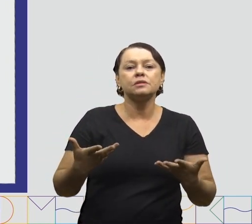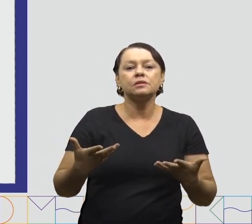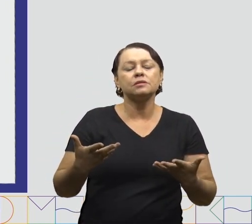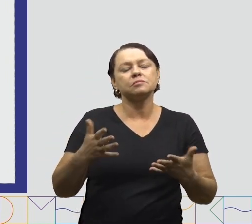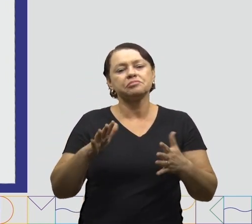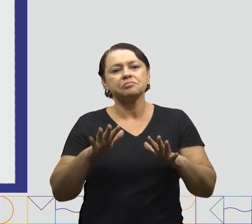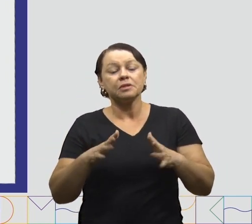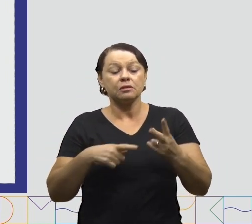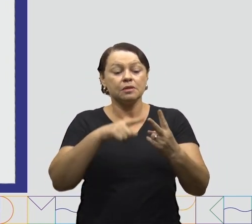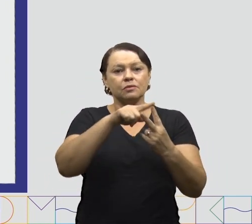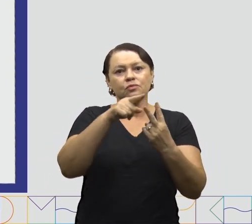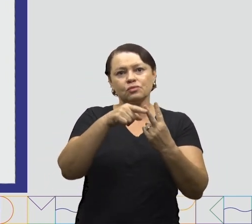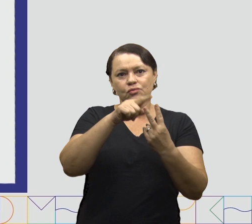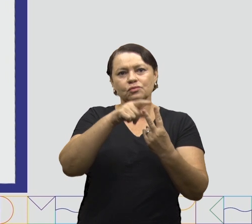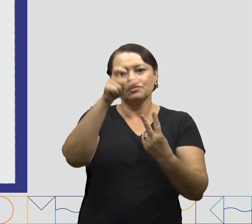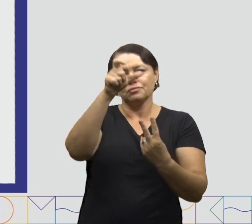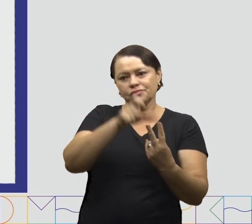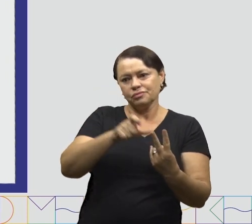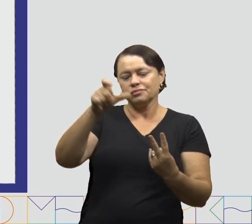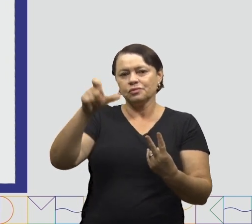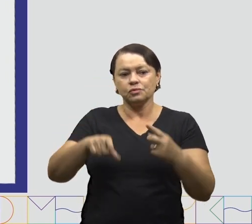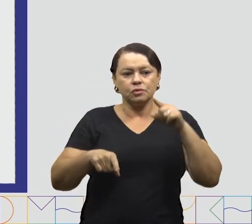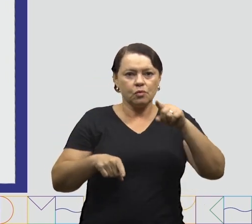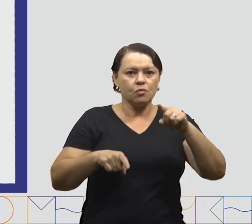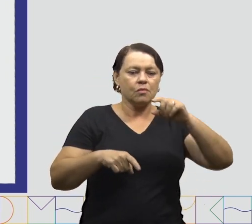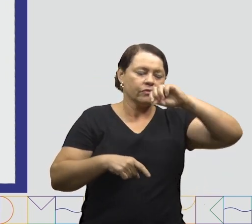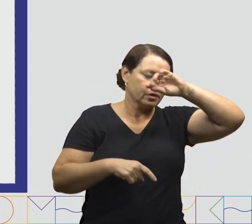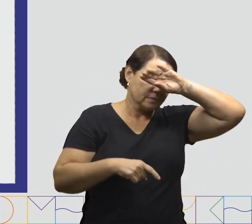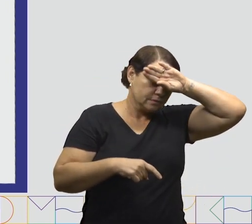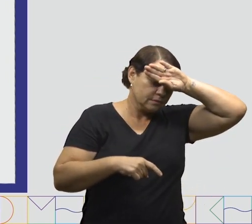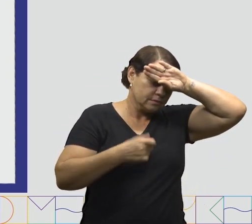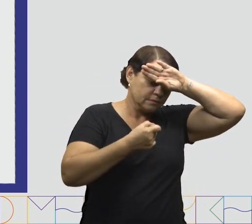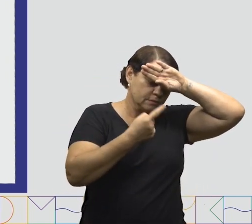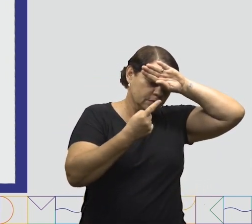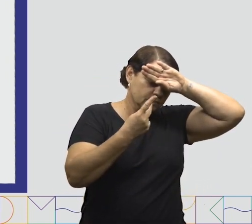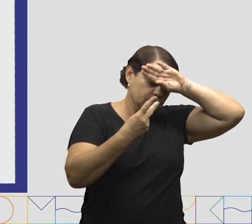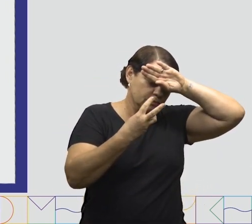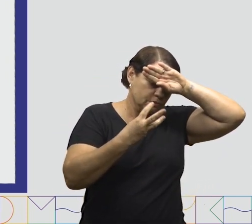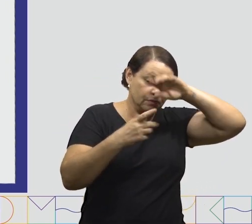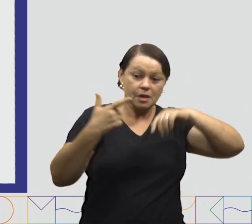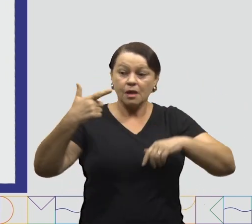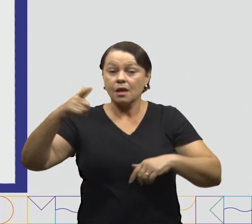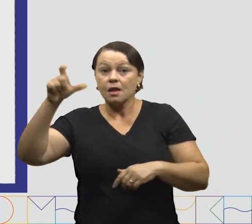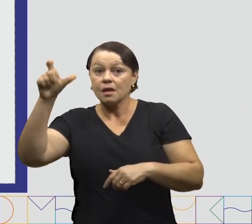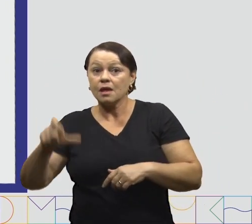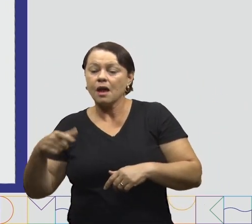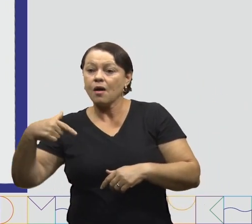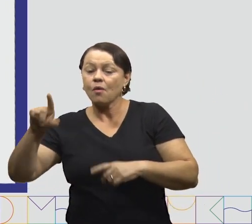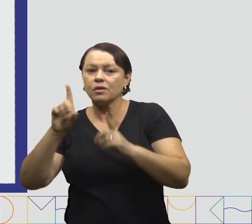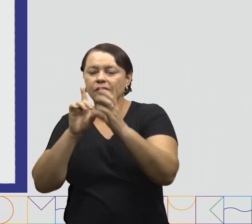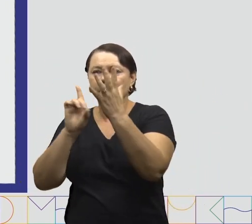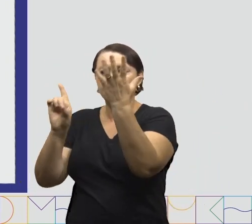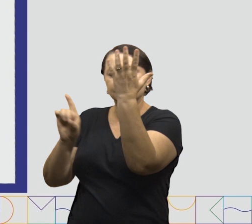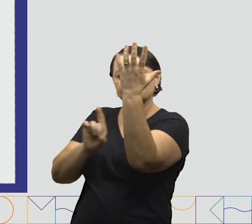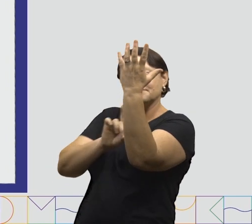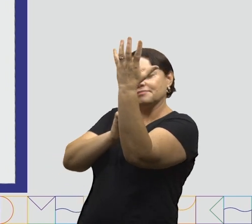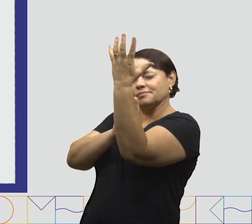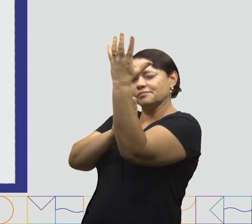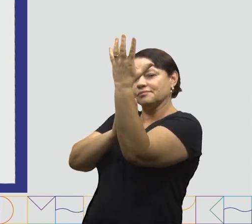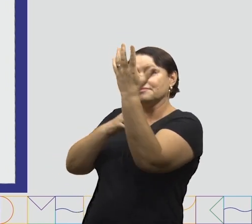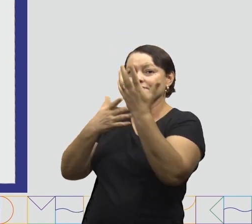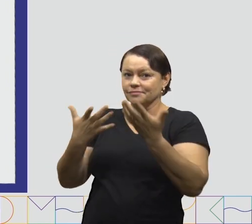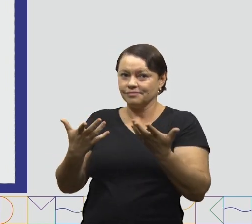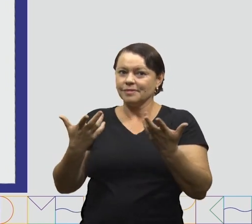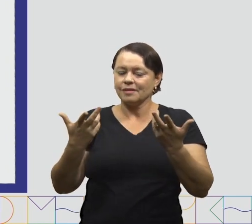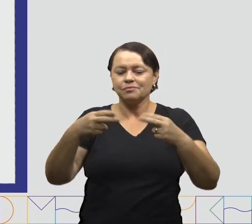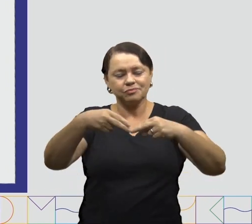São necessárias pelo menos 2 pessoas, uma para contar e outra para se esconder. Então, o número de jogadores